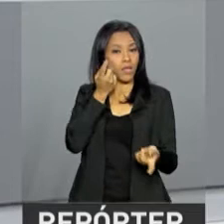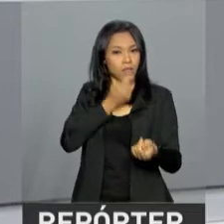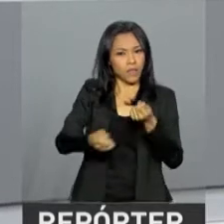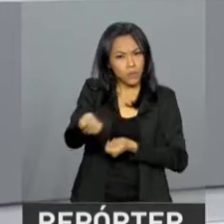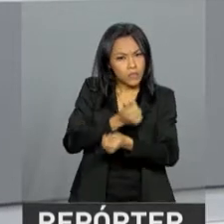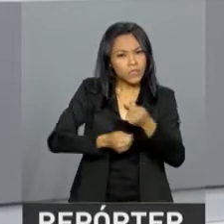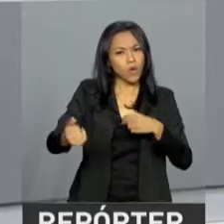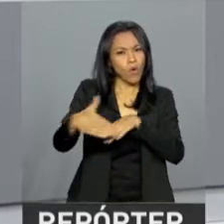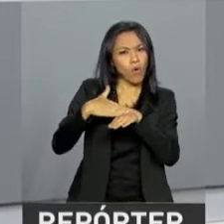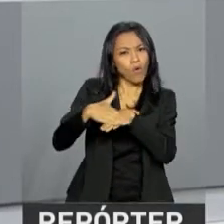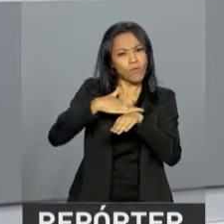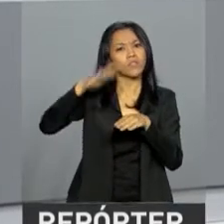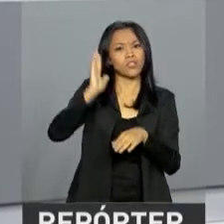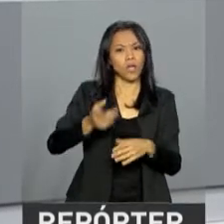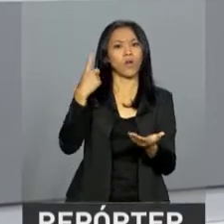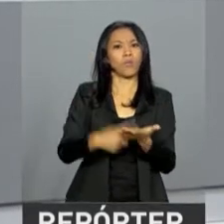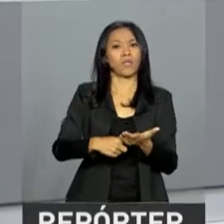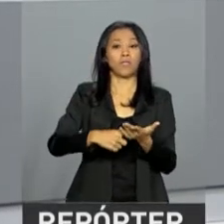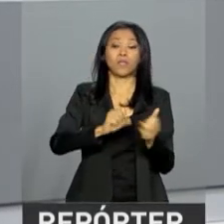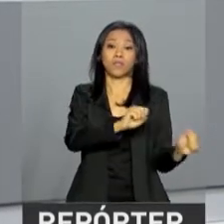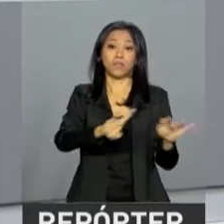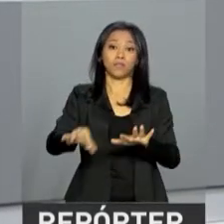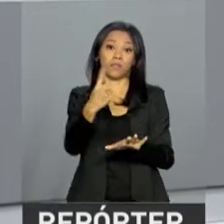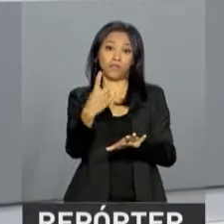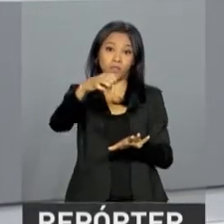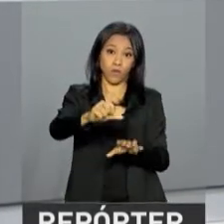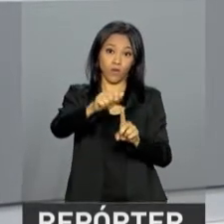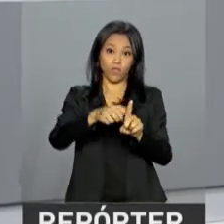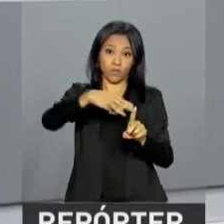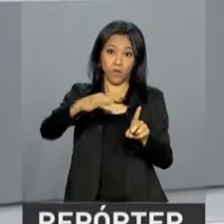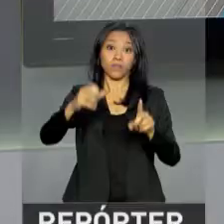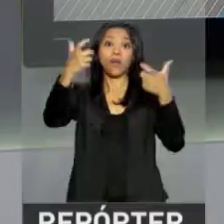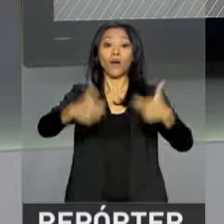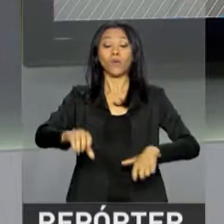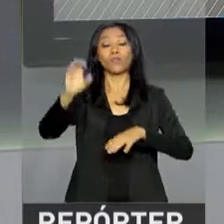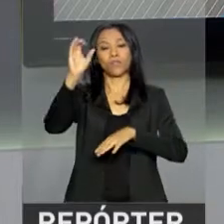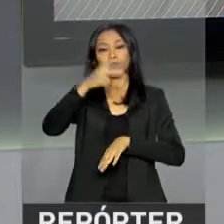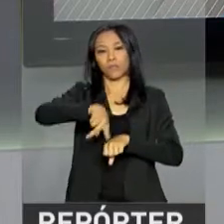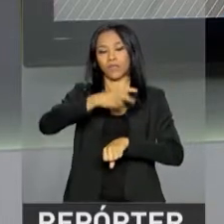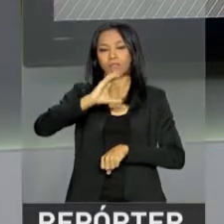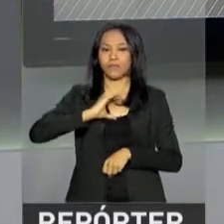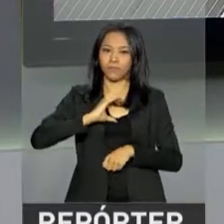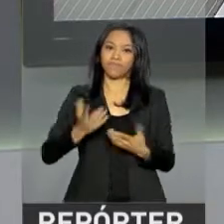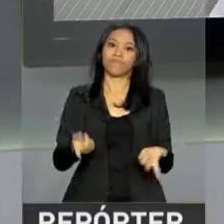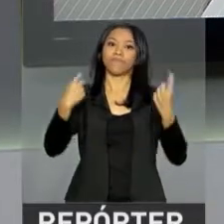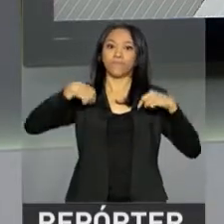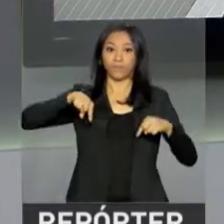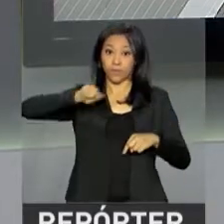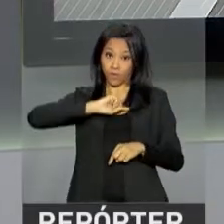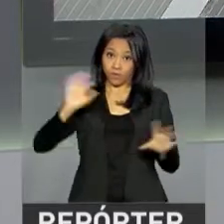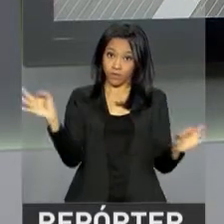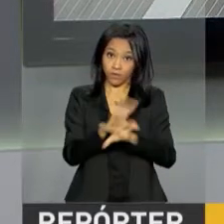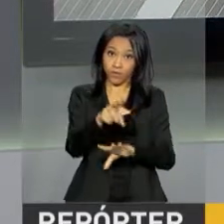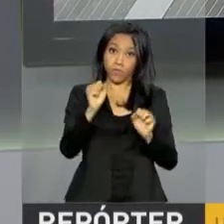já está marcada para a semana de 19 de março em otawa no canadá nós ficamos por aqui você pode ver as reportagens